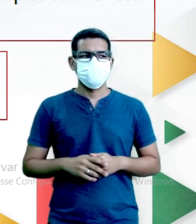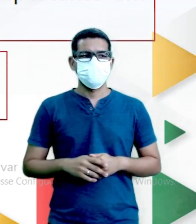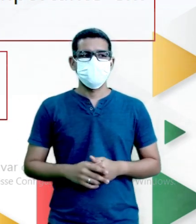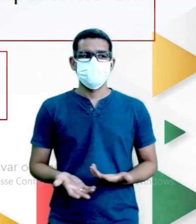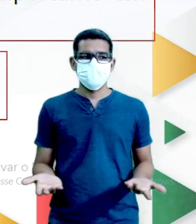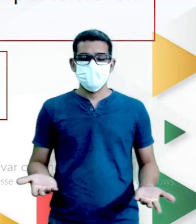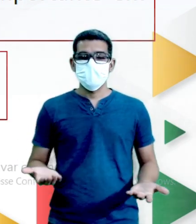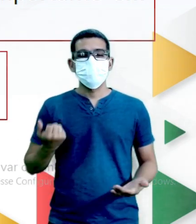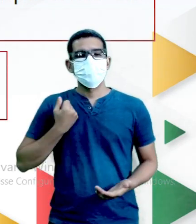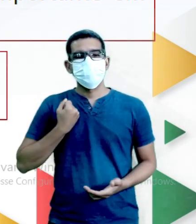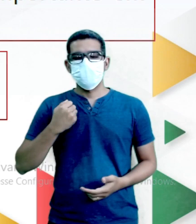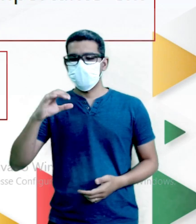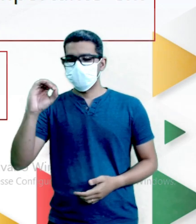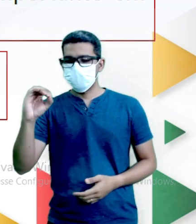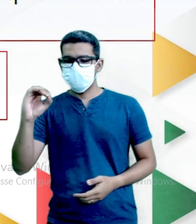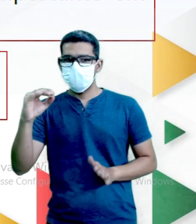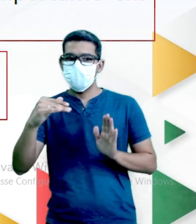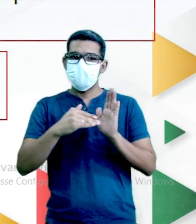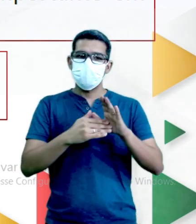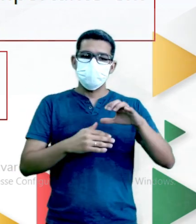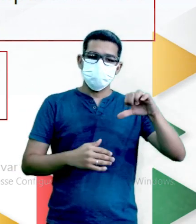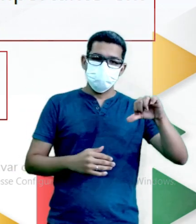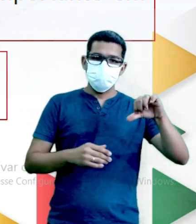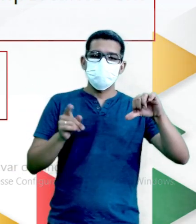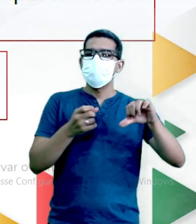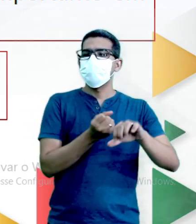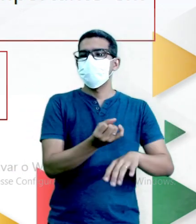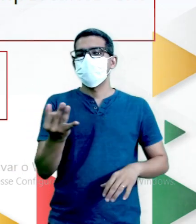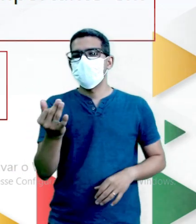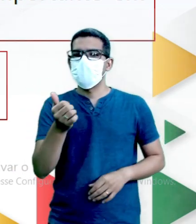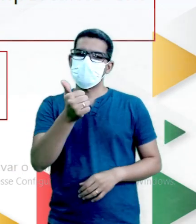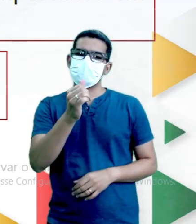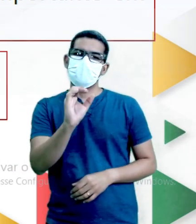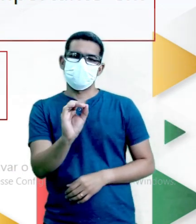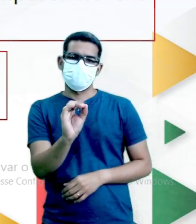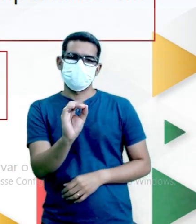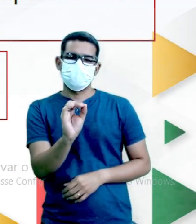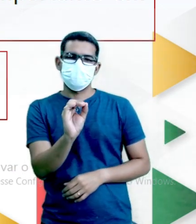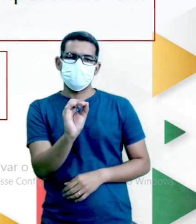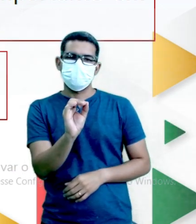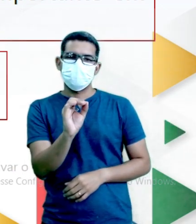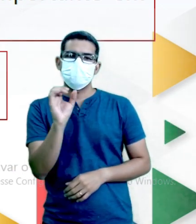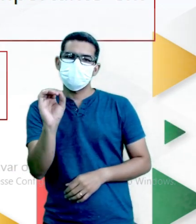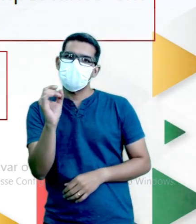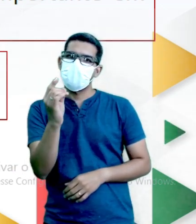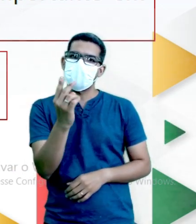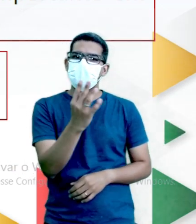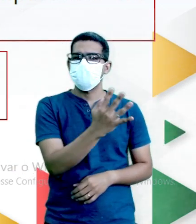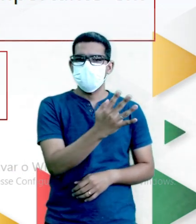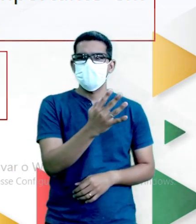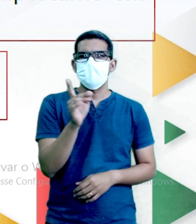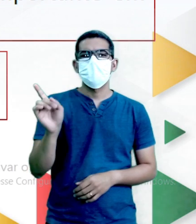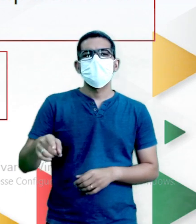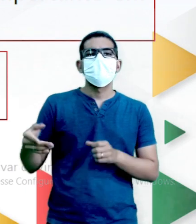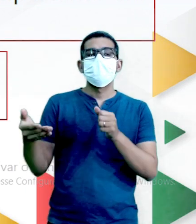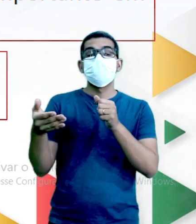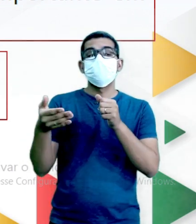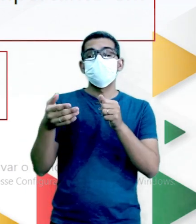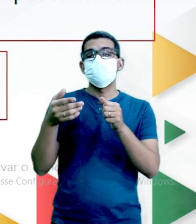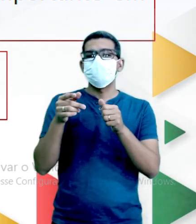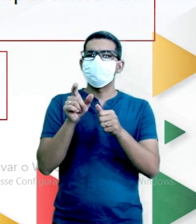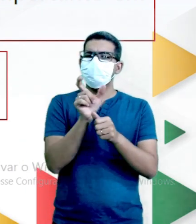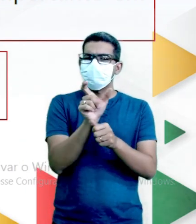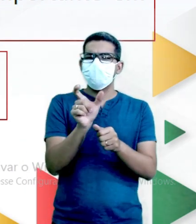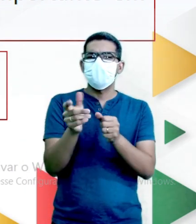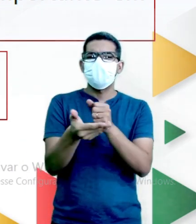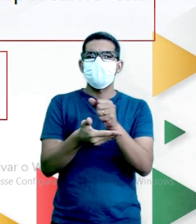0 ao 9 são 10 códigos, 10 símbolos, e aí é por isso que o sistema usado é chamado de sistema de base 10. Tá